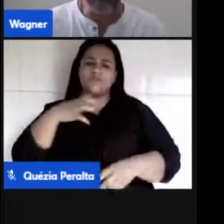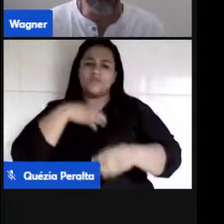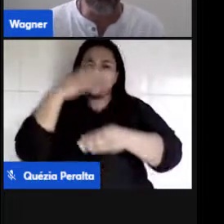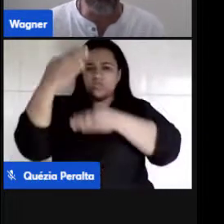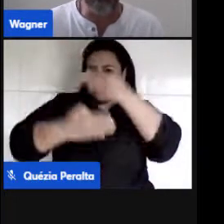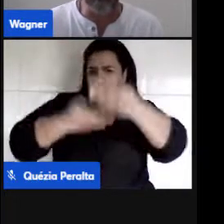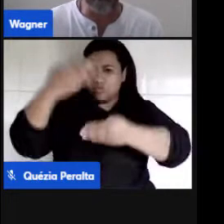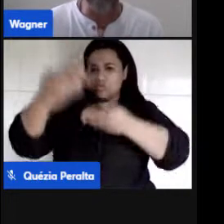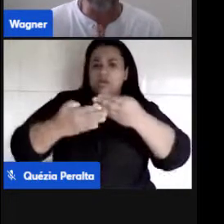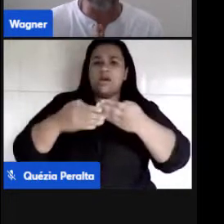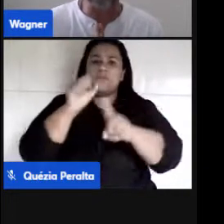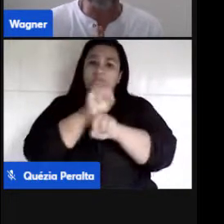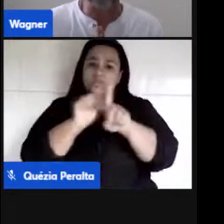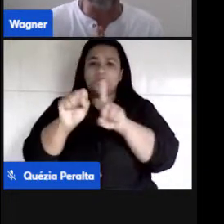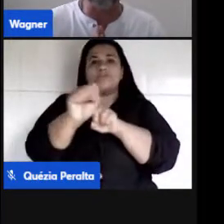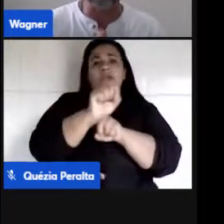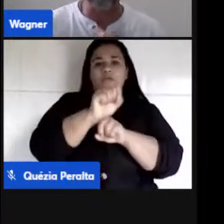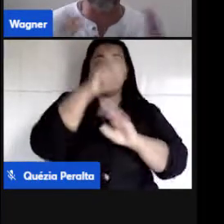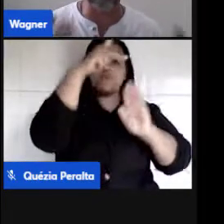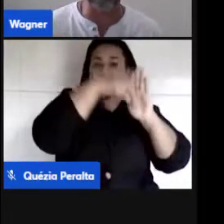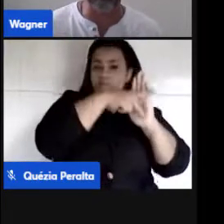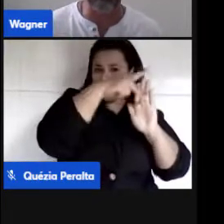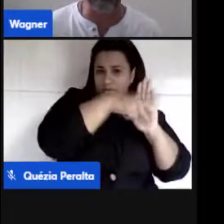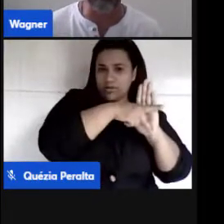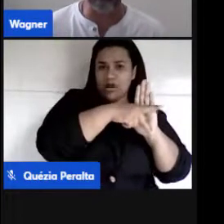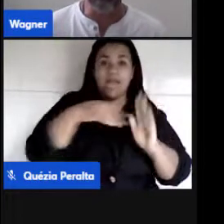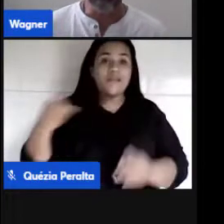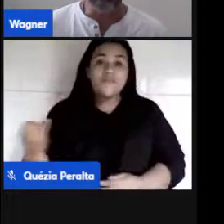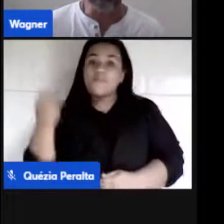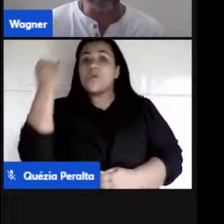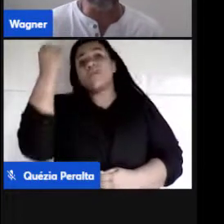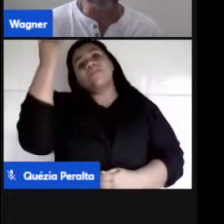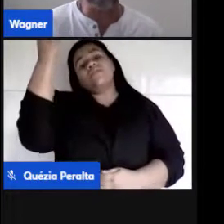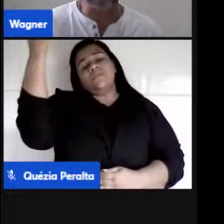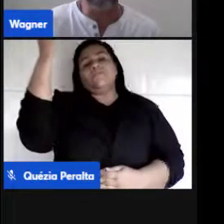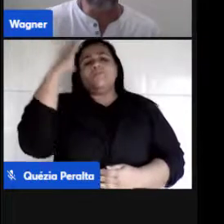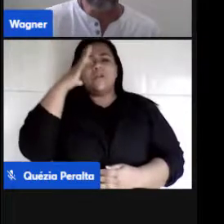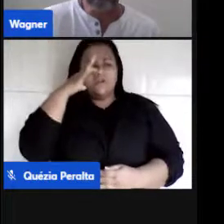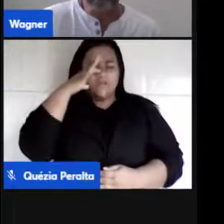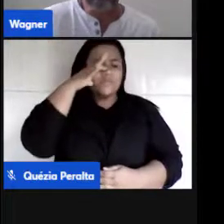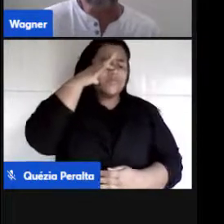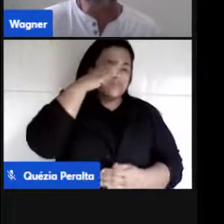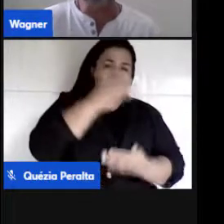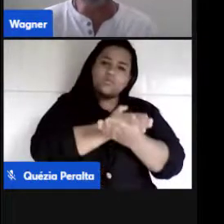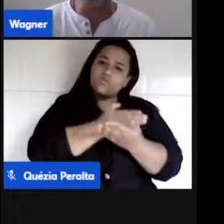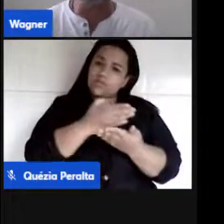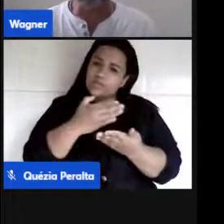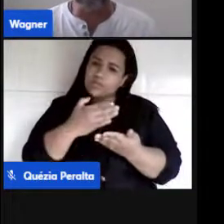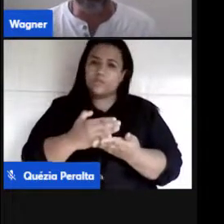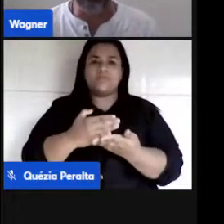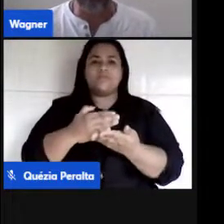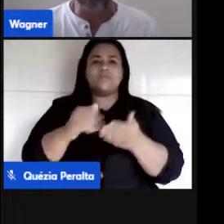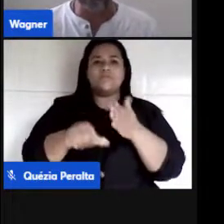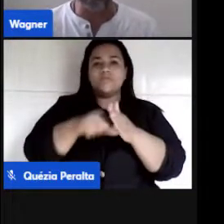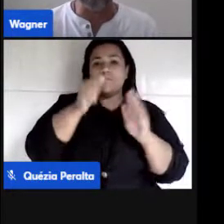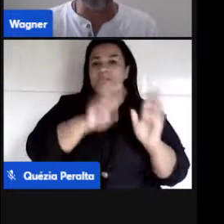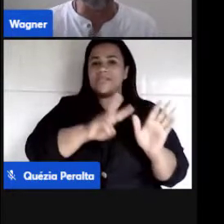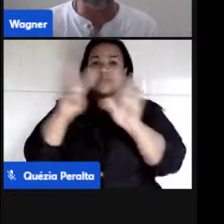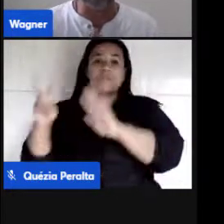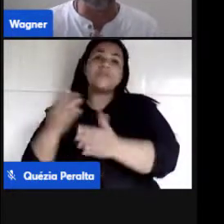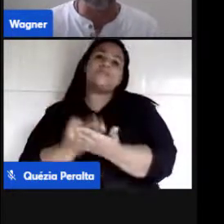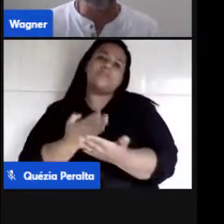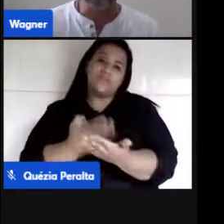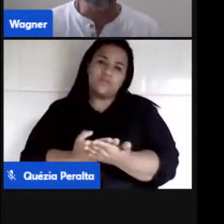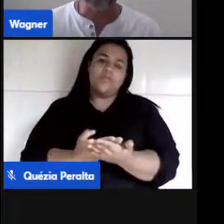dentro de um planejamento. Então, por isso que é importante essa observação inicial nessas primeiras semanas de aula, para que